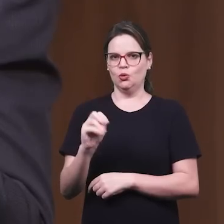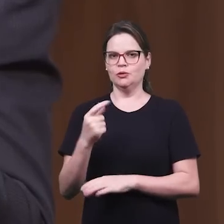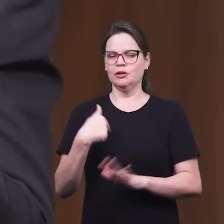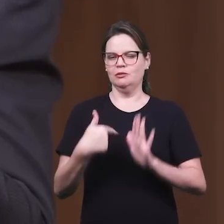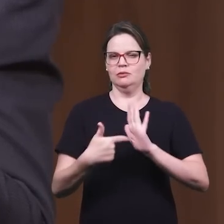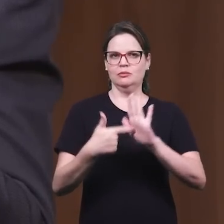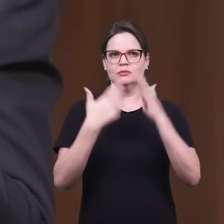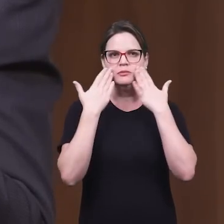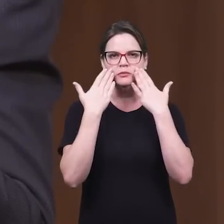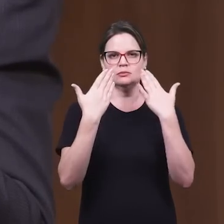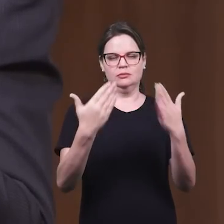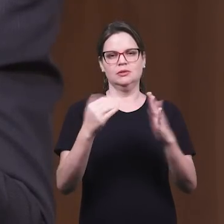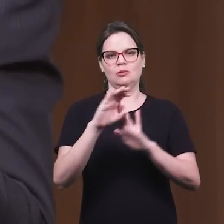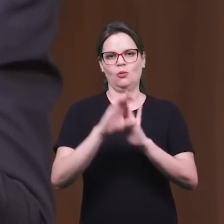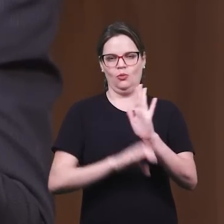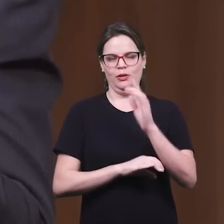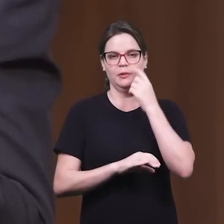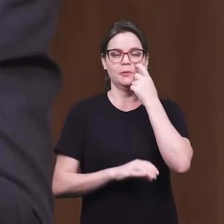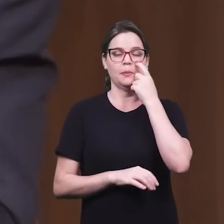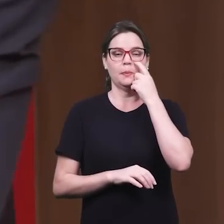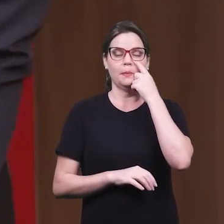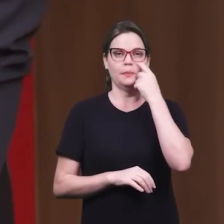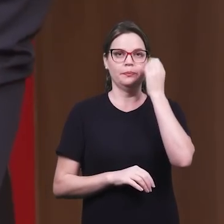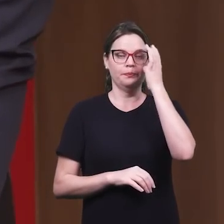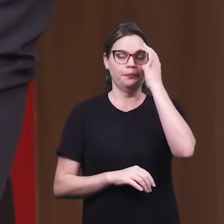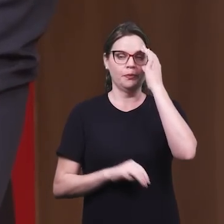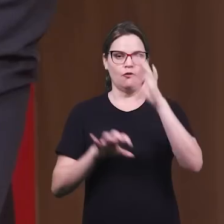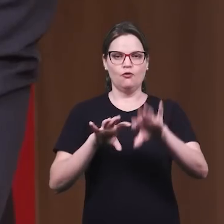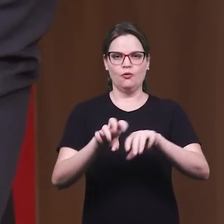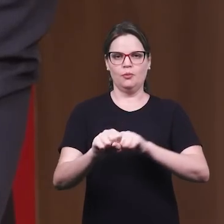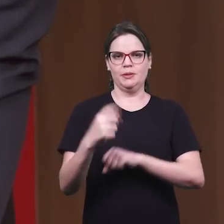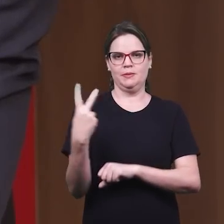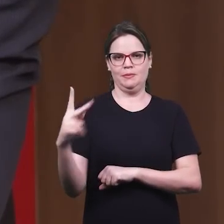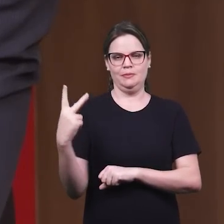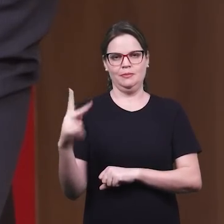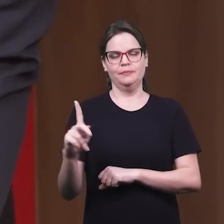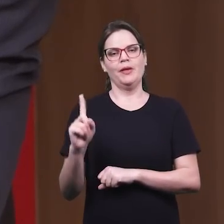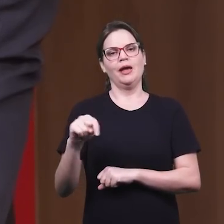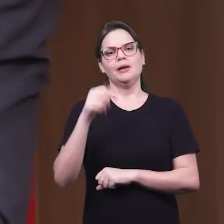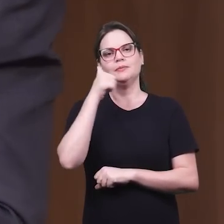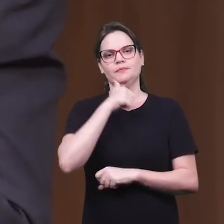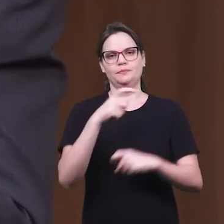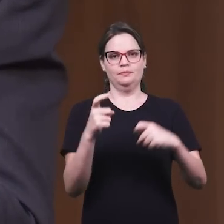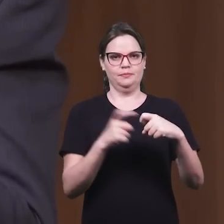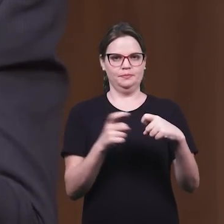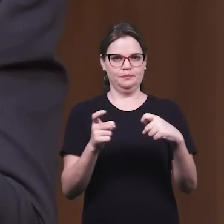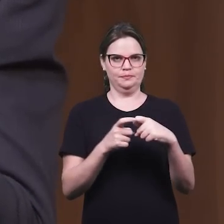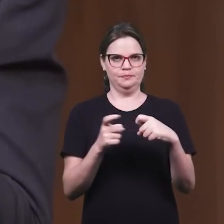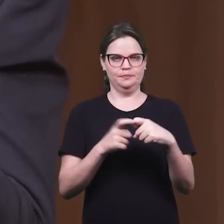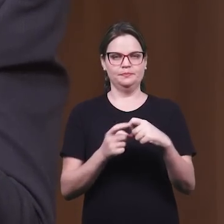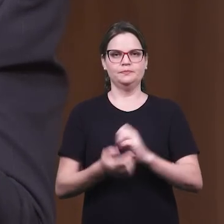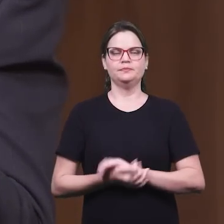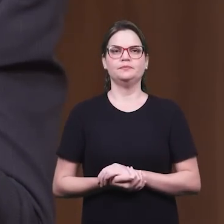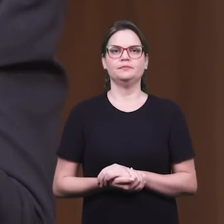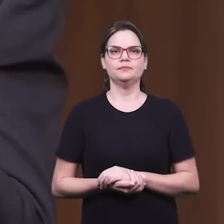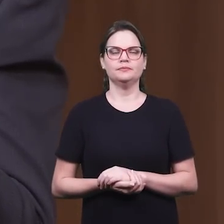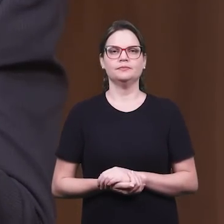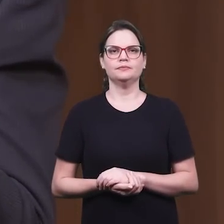currículo, né, da nossa irmã aqui. A nossa irmã, ela é médica, é a doutora